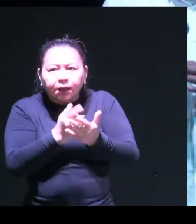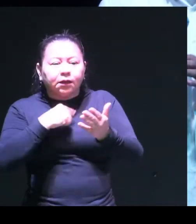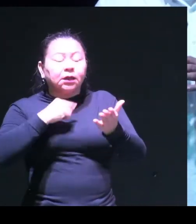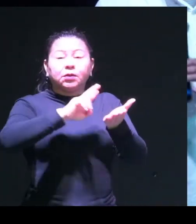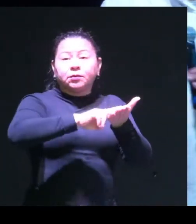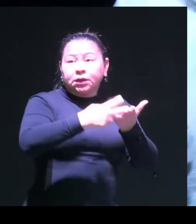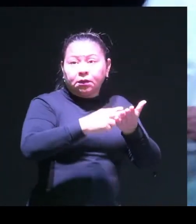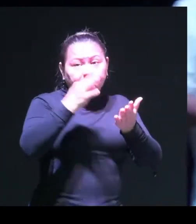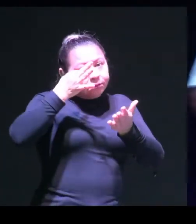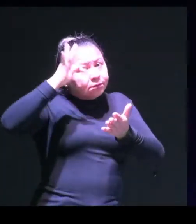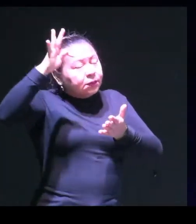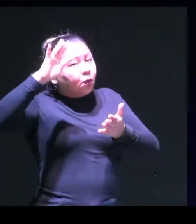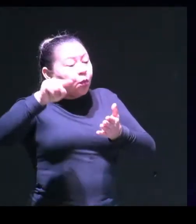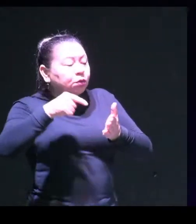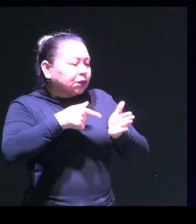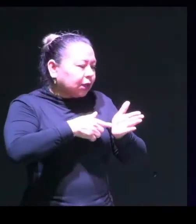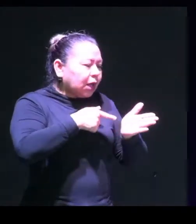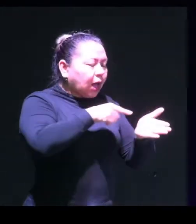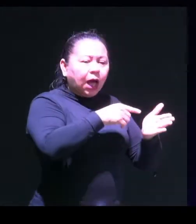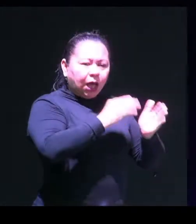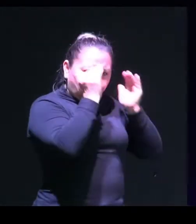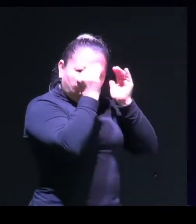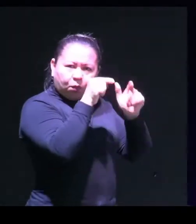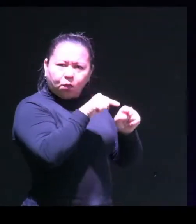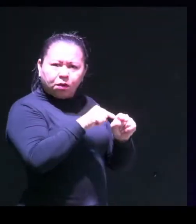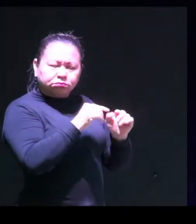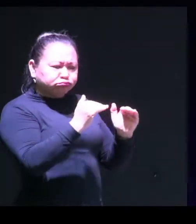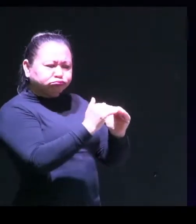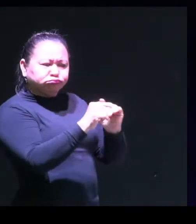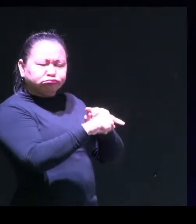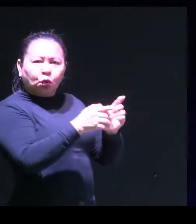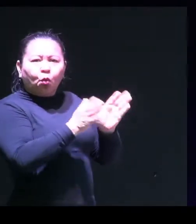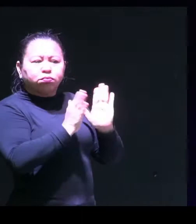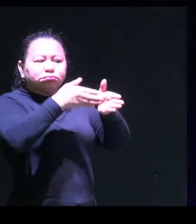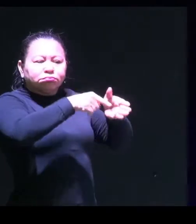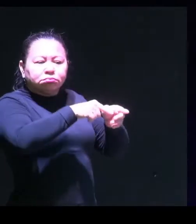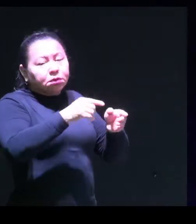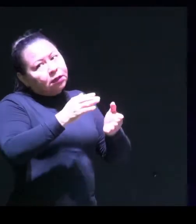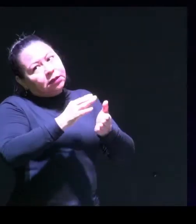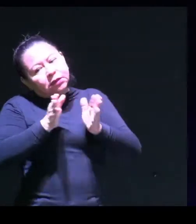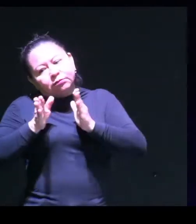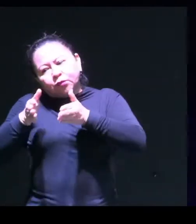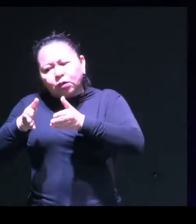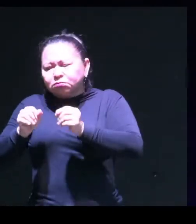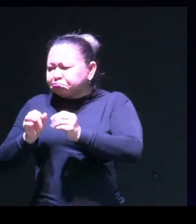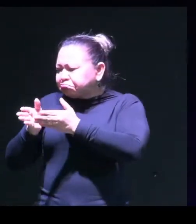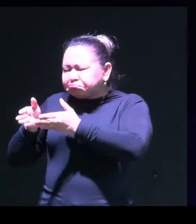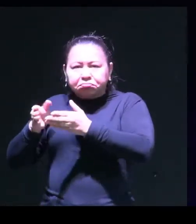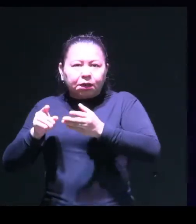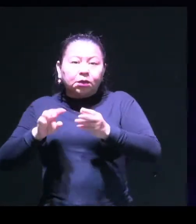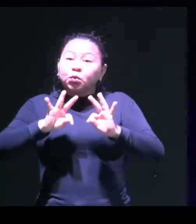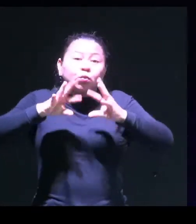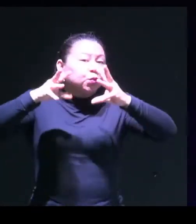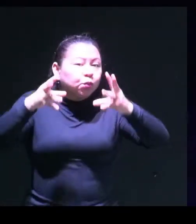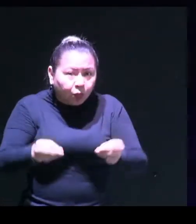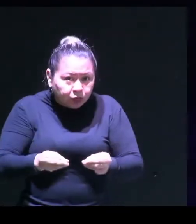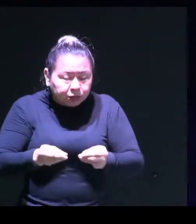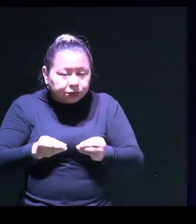interpretação teológica, outras seguem essa outra aqui, outros seguem aquela. Nós seguimos uma dessas, mas